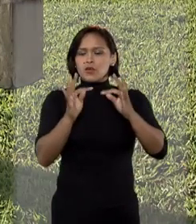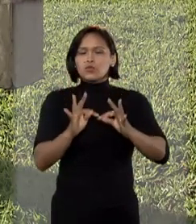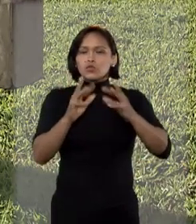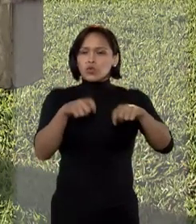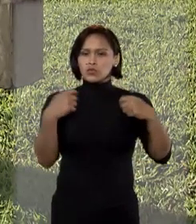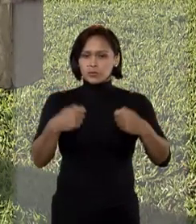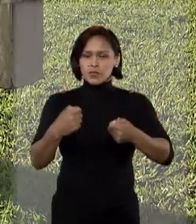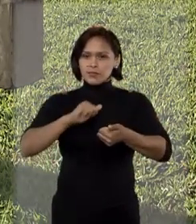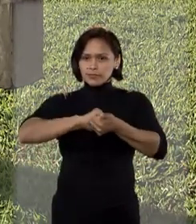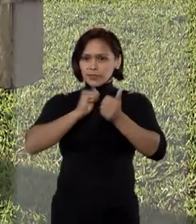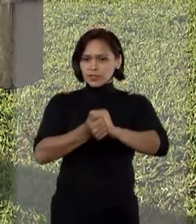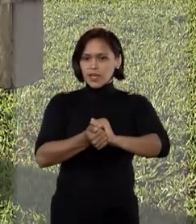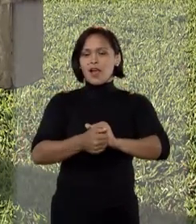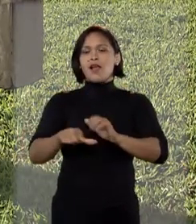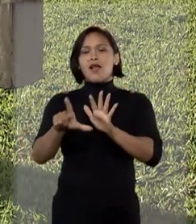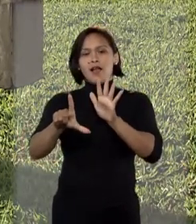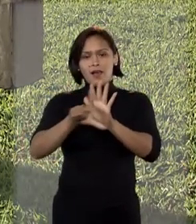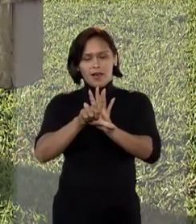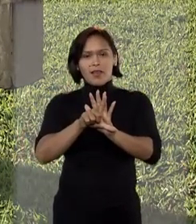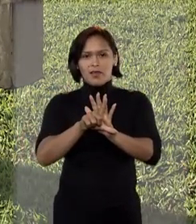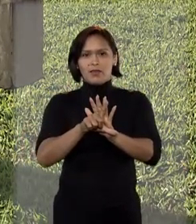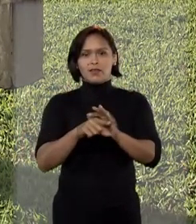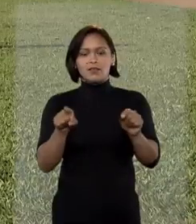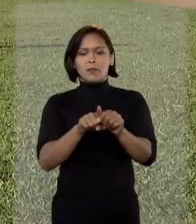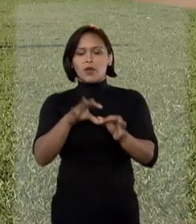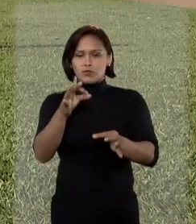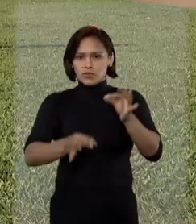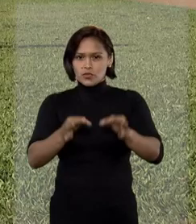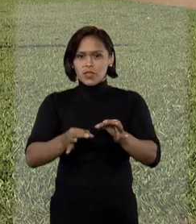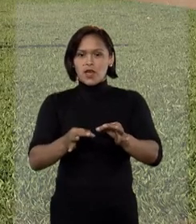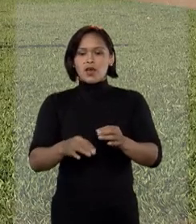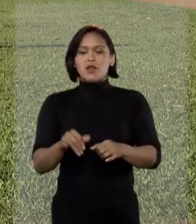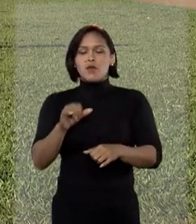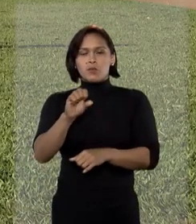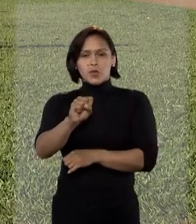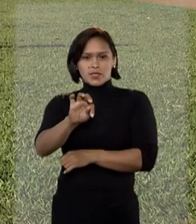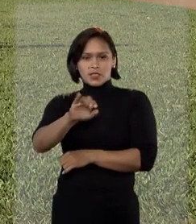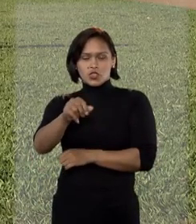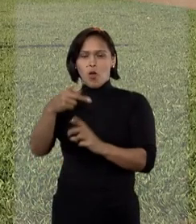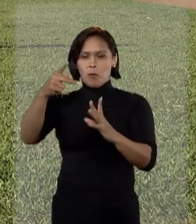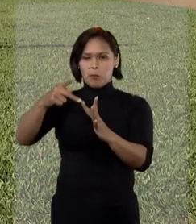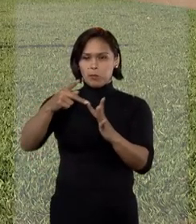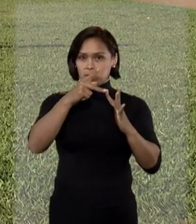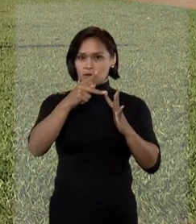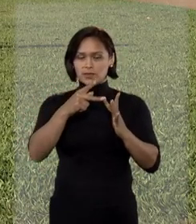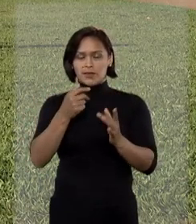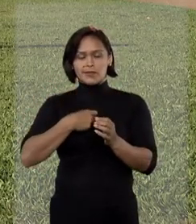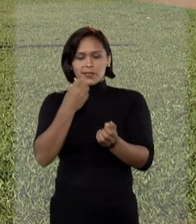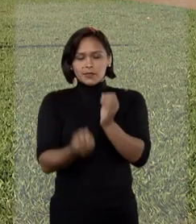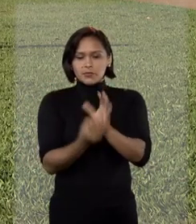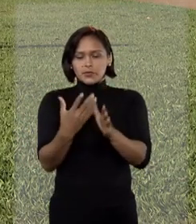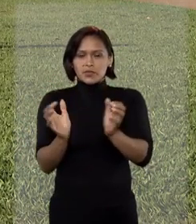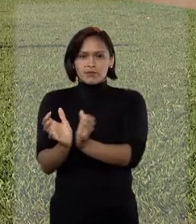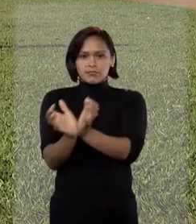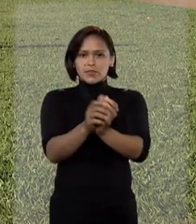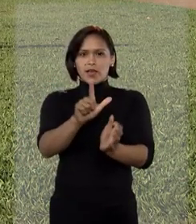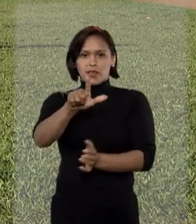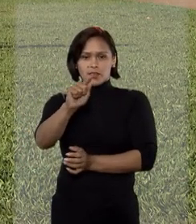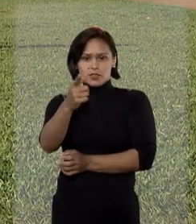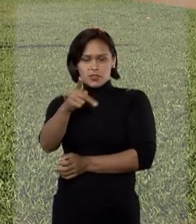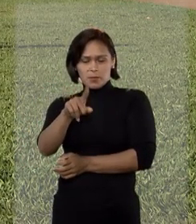todos precisam se adequar à lei, inclusive o judiciário, o STJ publicou portaria criando uma comissão que analisa a implantação